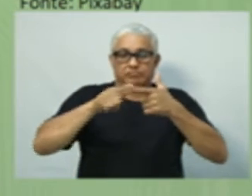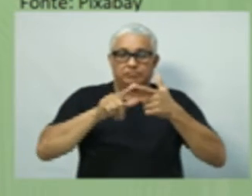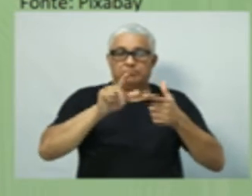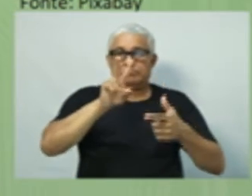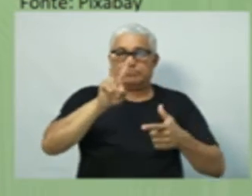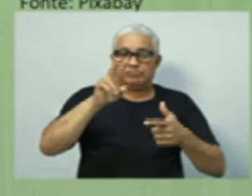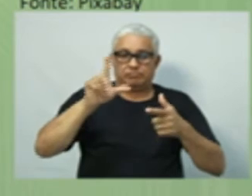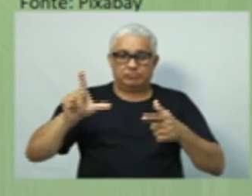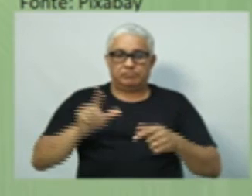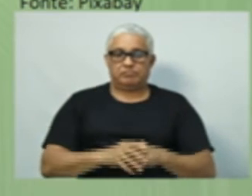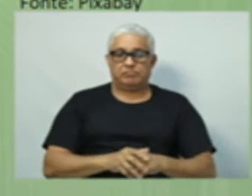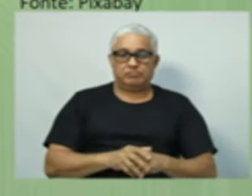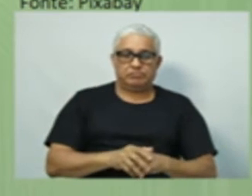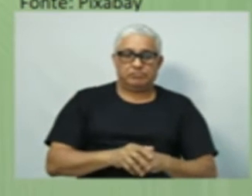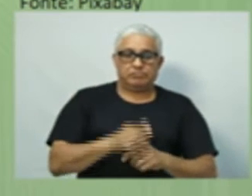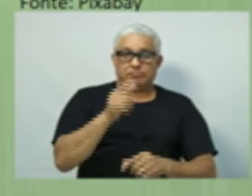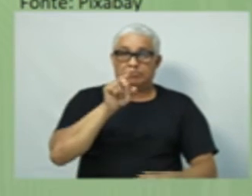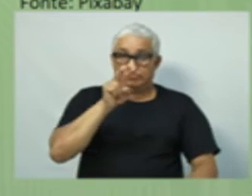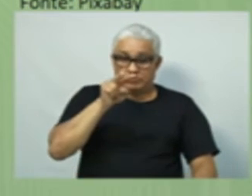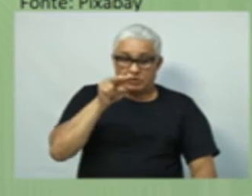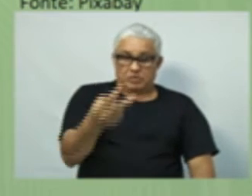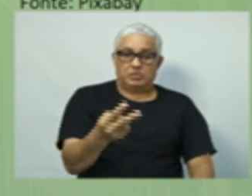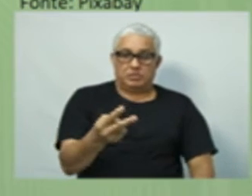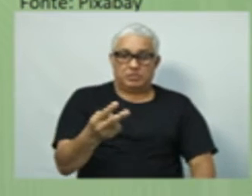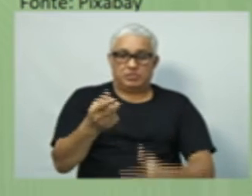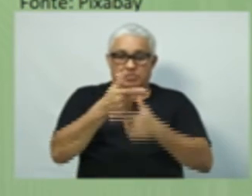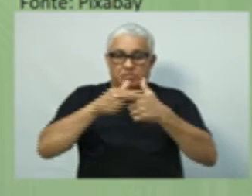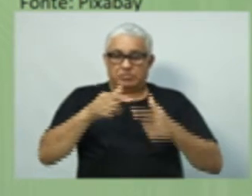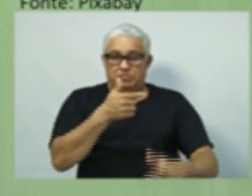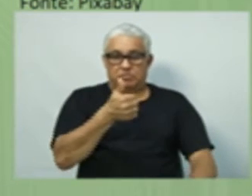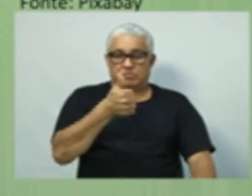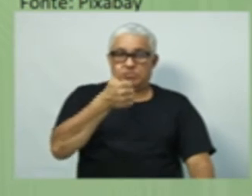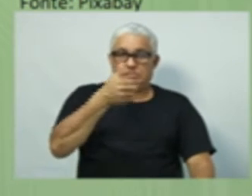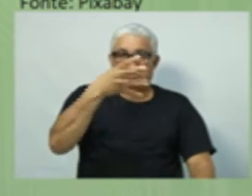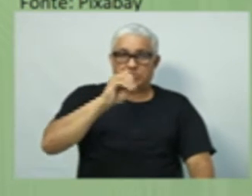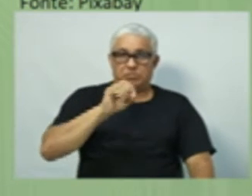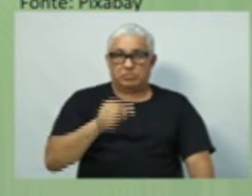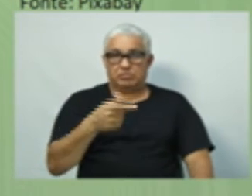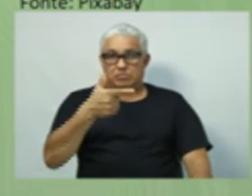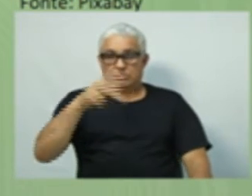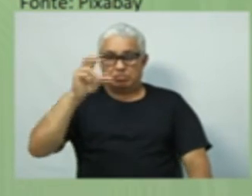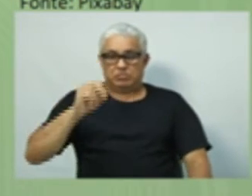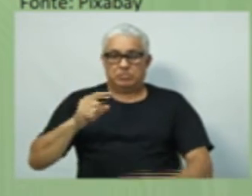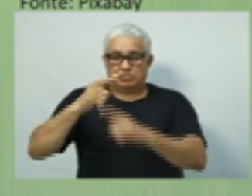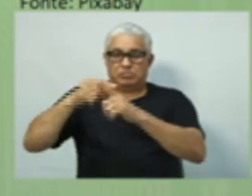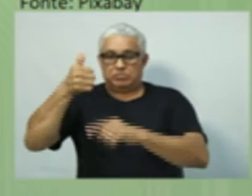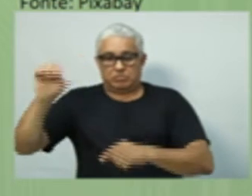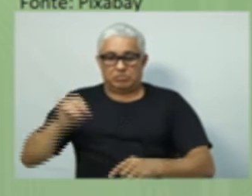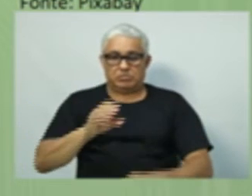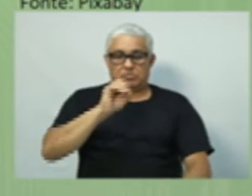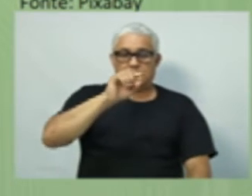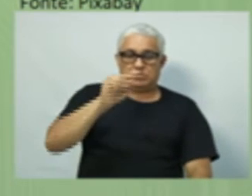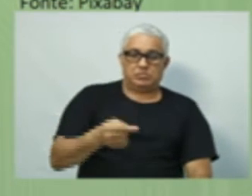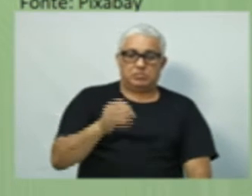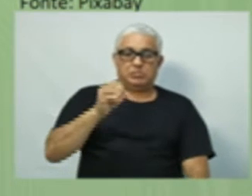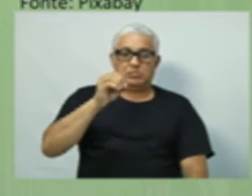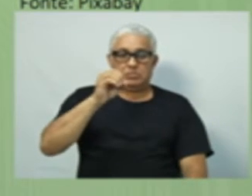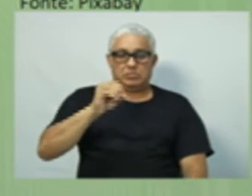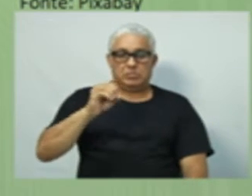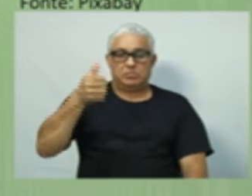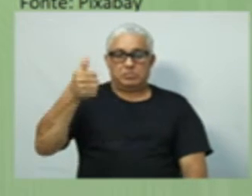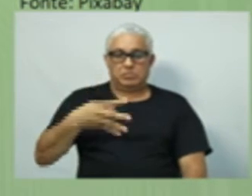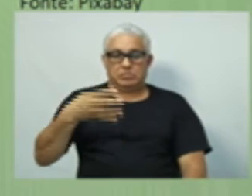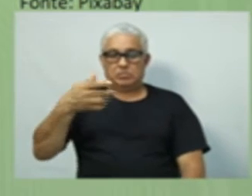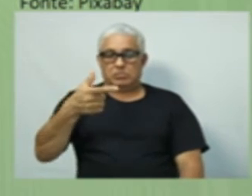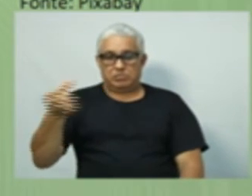resultado foi 2 mil tendas líquida 140 mil 250 minha margem líquida 0 villa 14 26 x